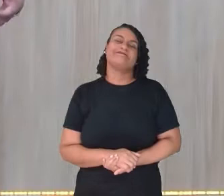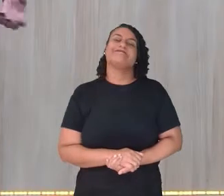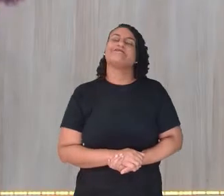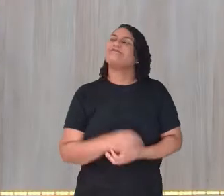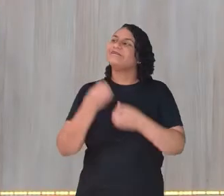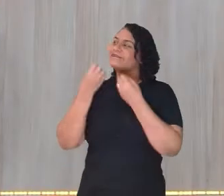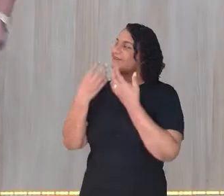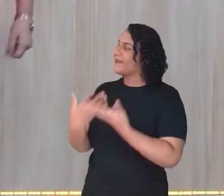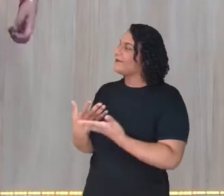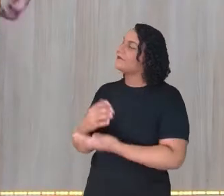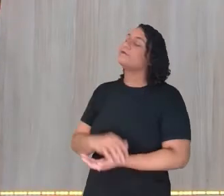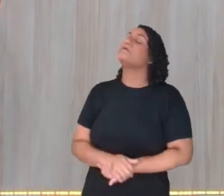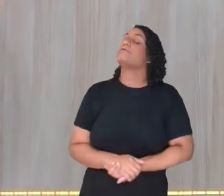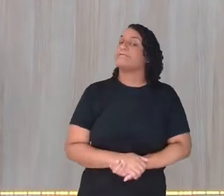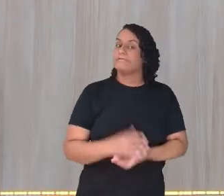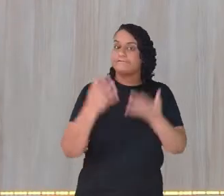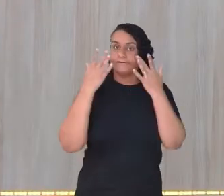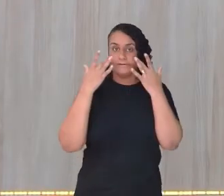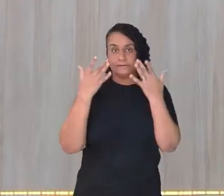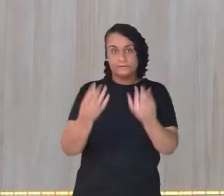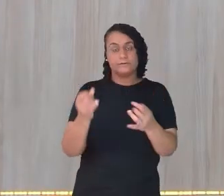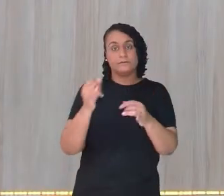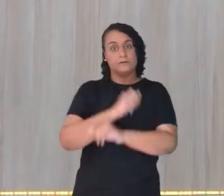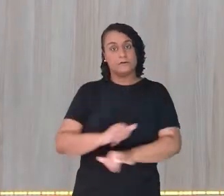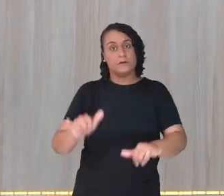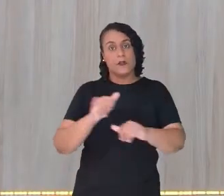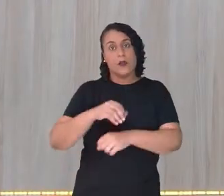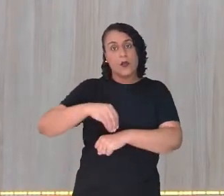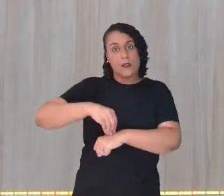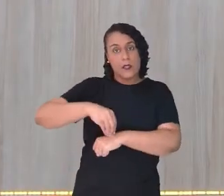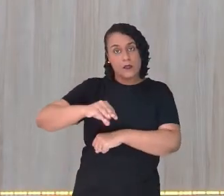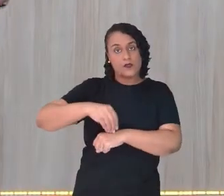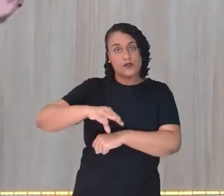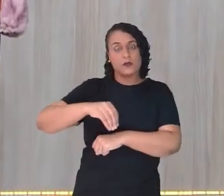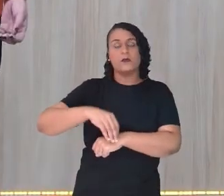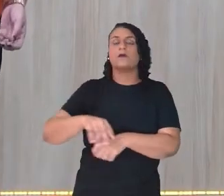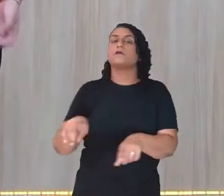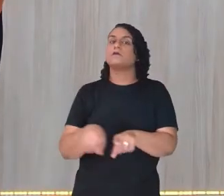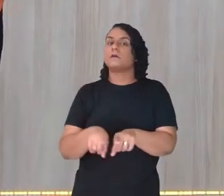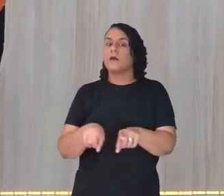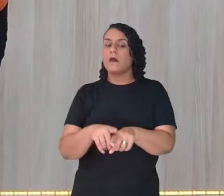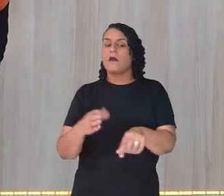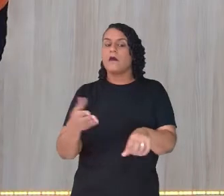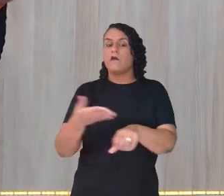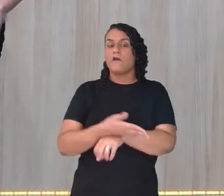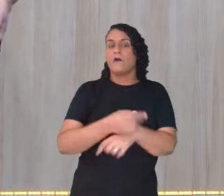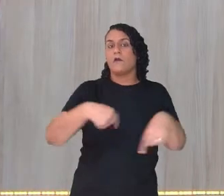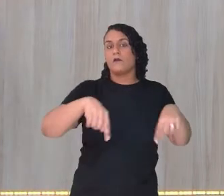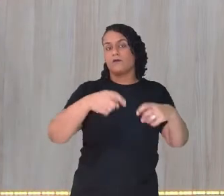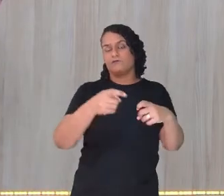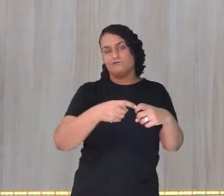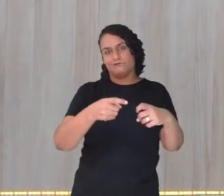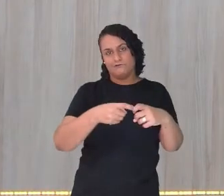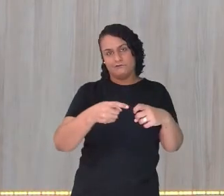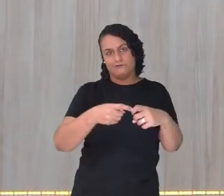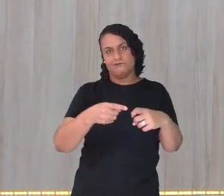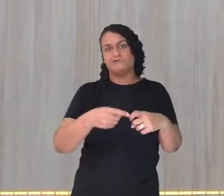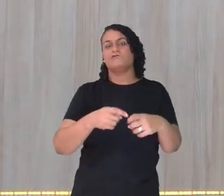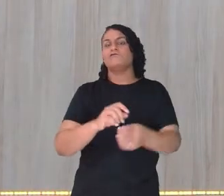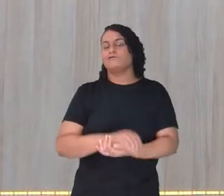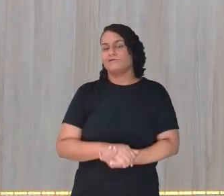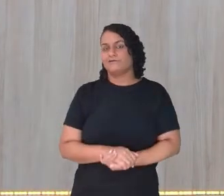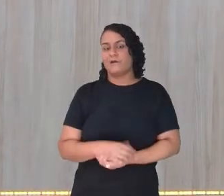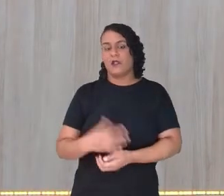professora Cláudia. Vejam aí, pessoal, prestem atenção nas dicas que a professora deu. Ir até o posto de saúde e tentar colocar essas vacinas em